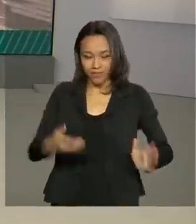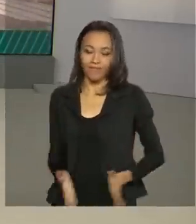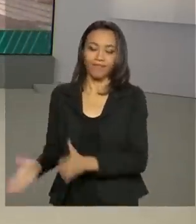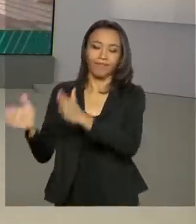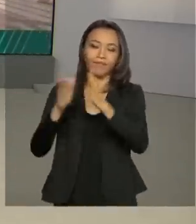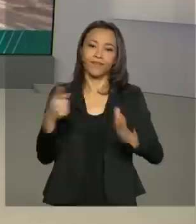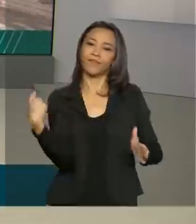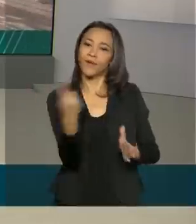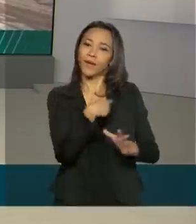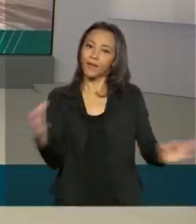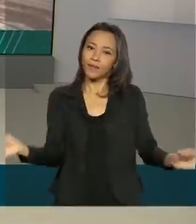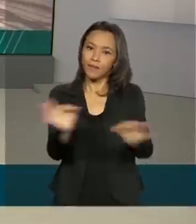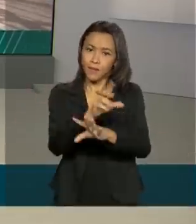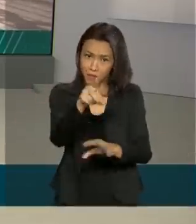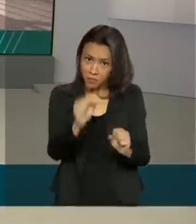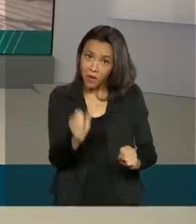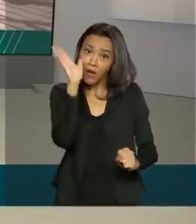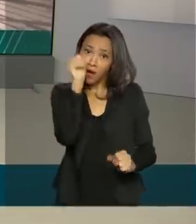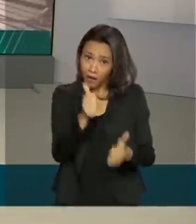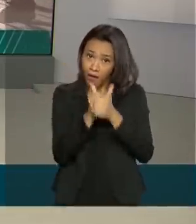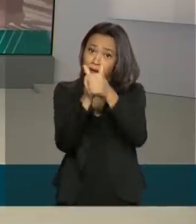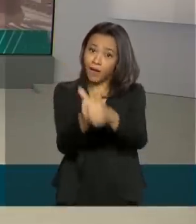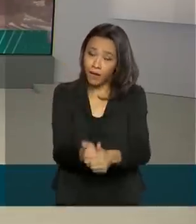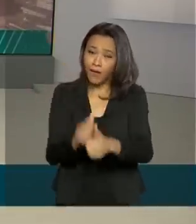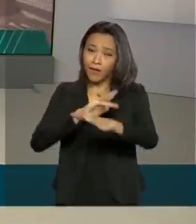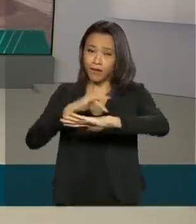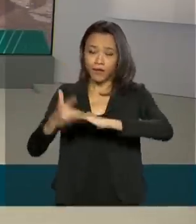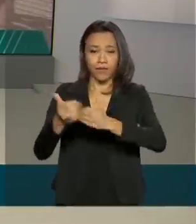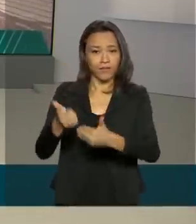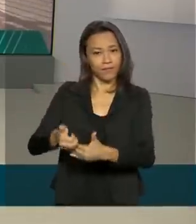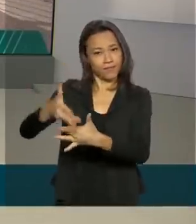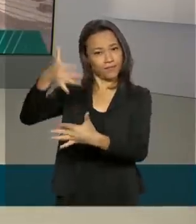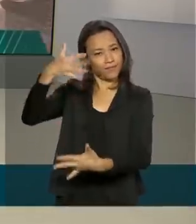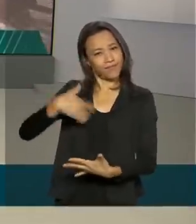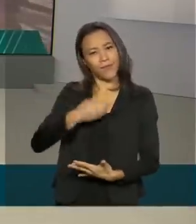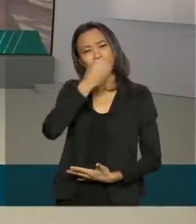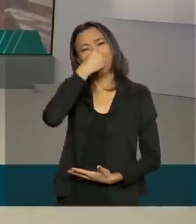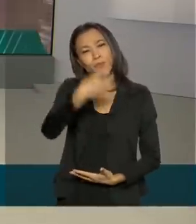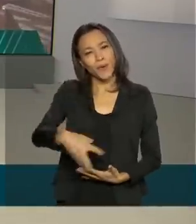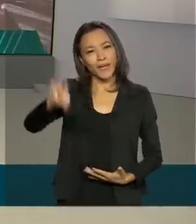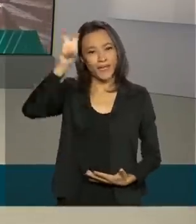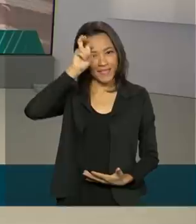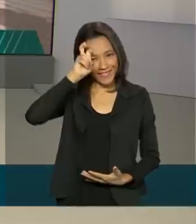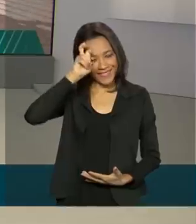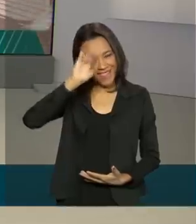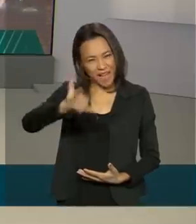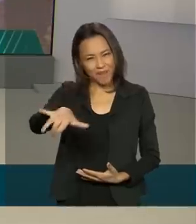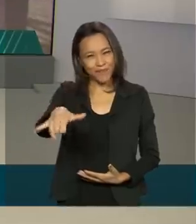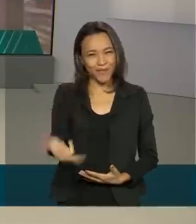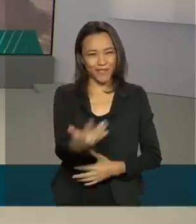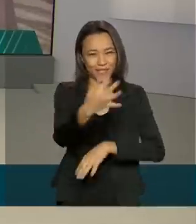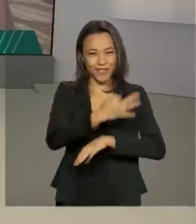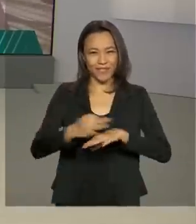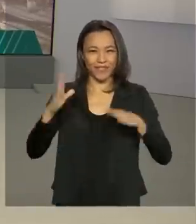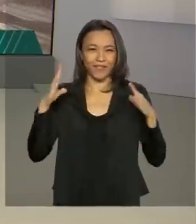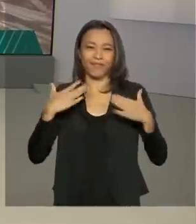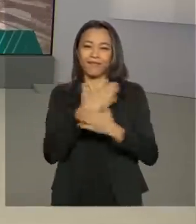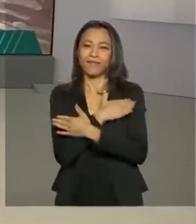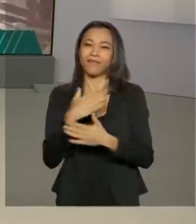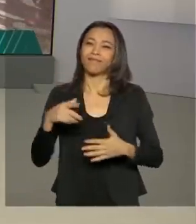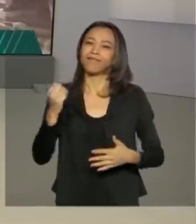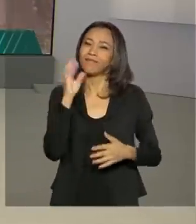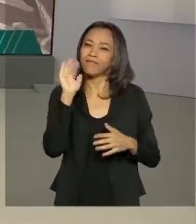breve um dia termina aqui você pode nos acompanhar também pelas redes sociais boa quinta-feira para você e aproveite o feriado tchau tchau